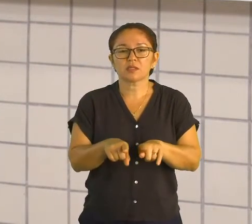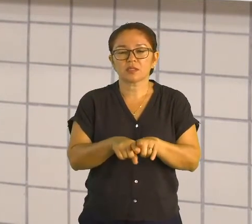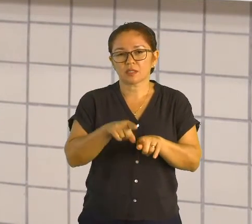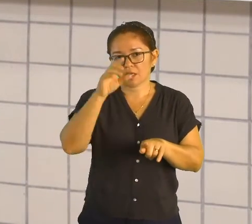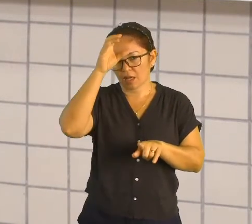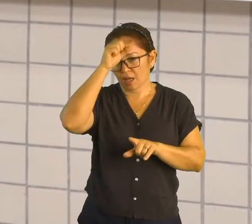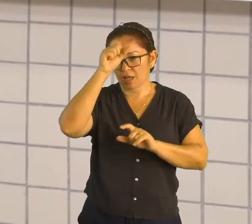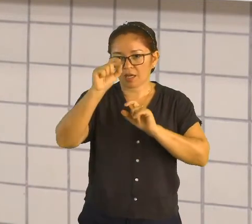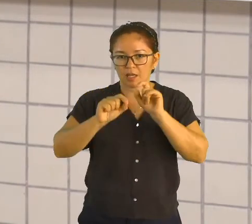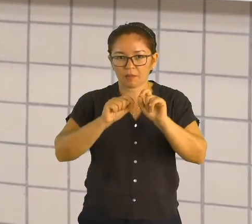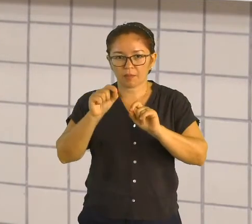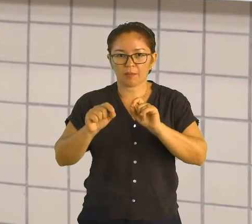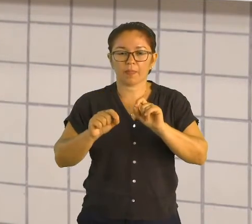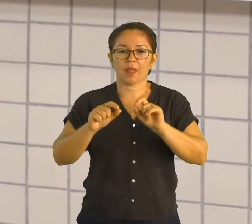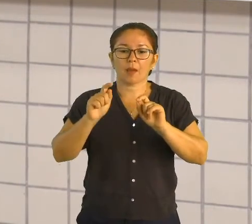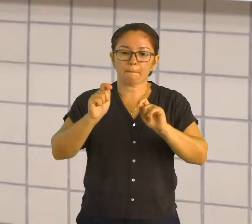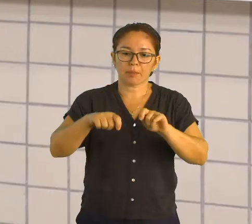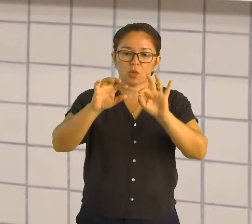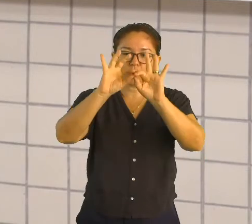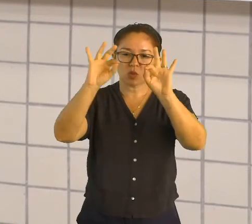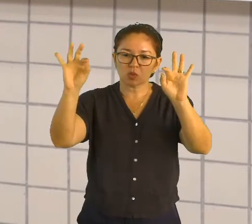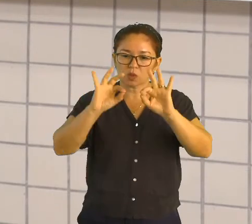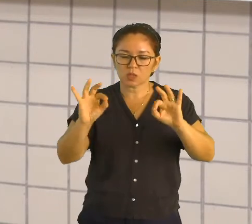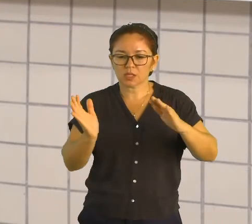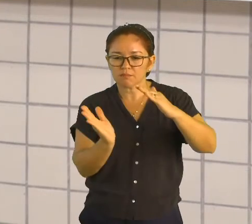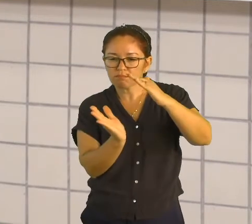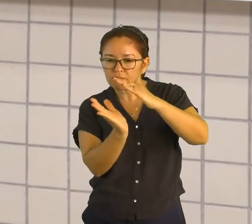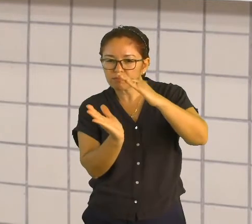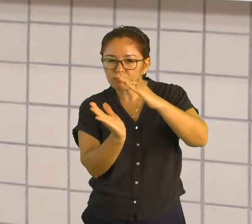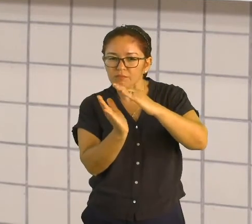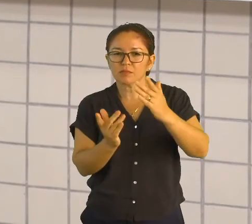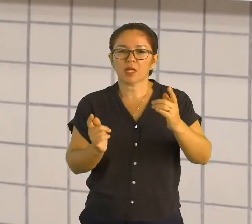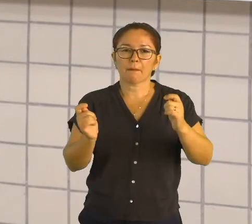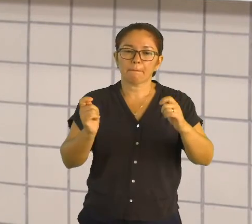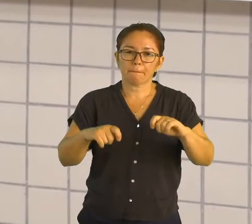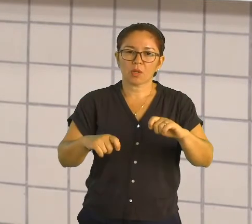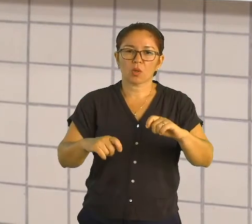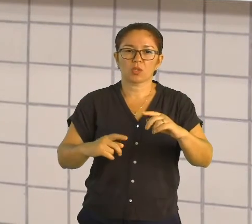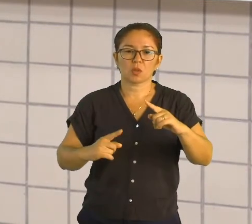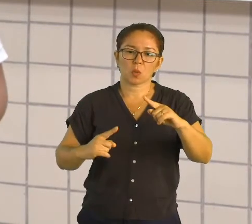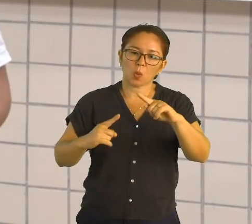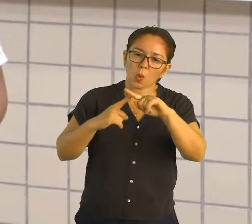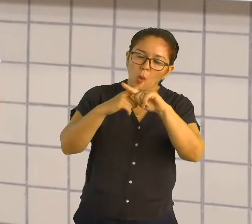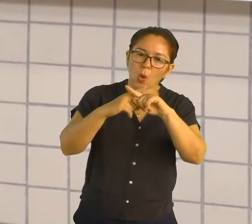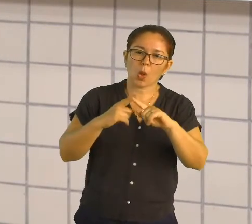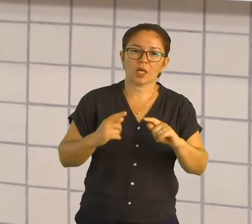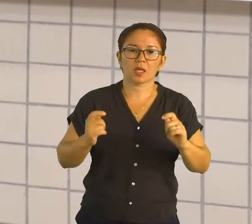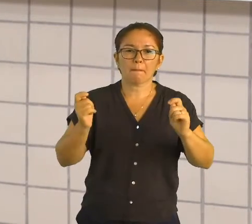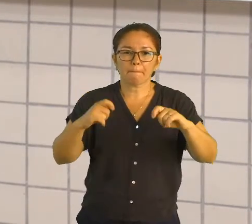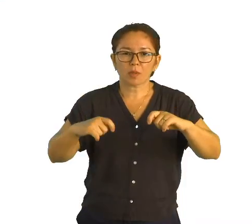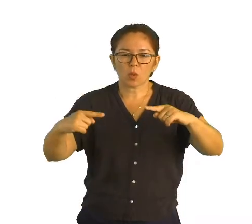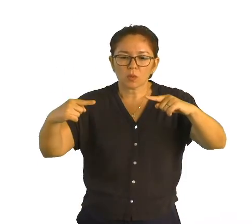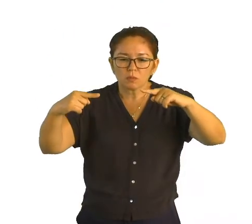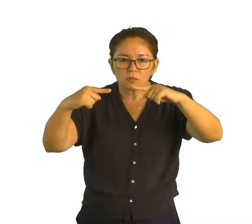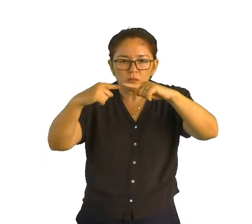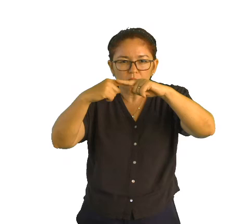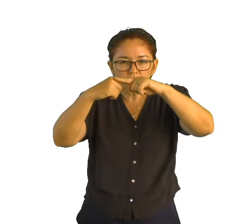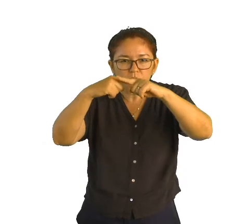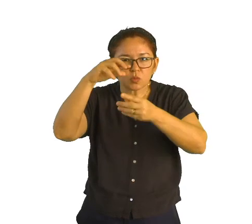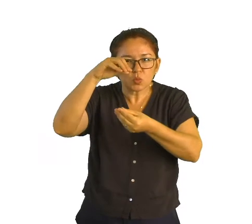em paralelas, concorrentes, coincidentes. Agora nós vamos ver sobre